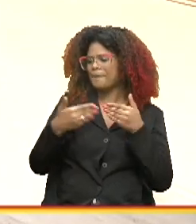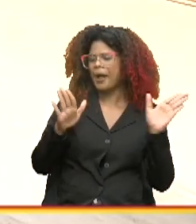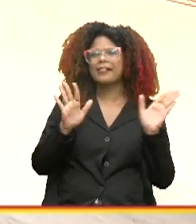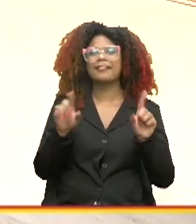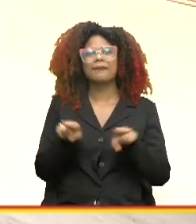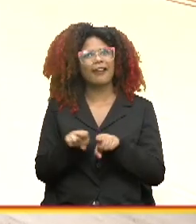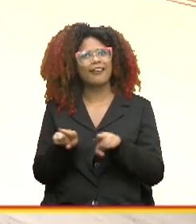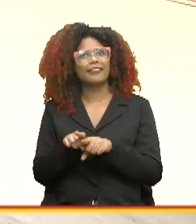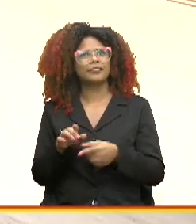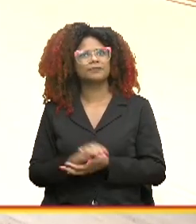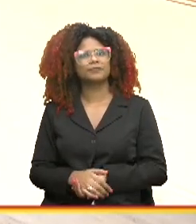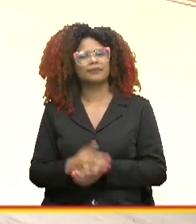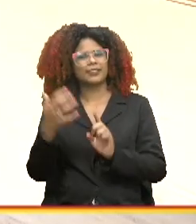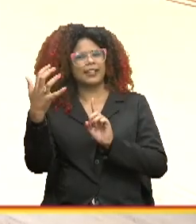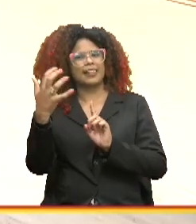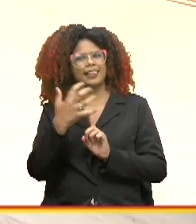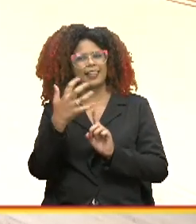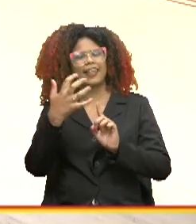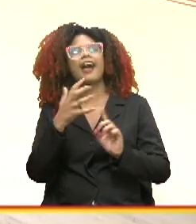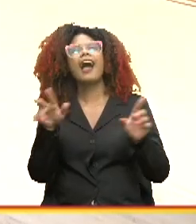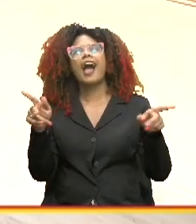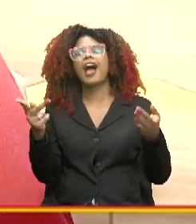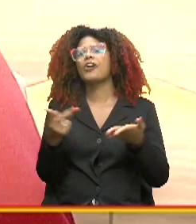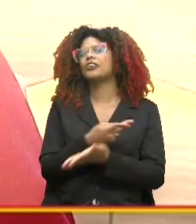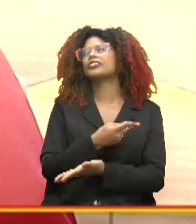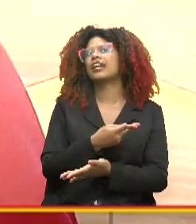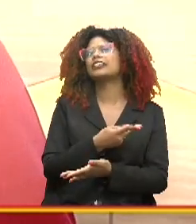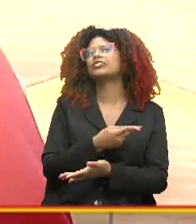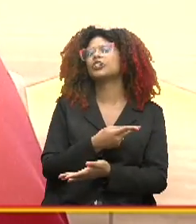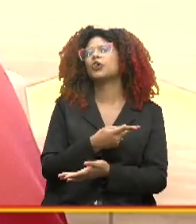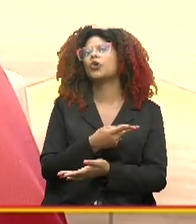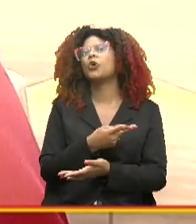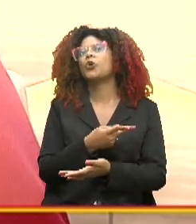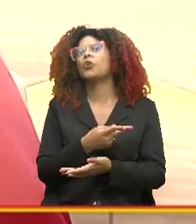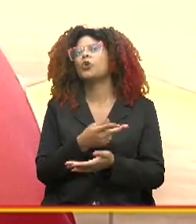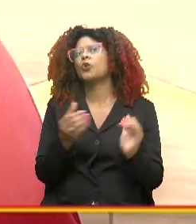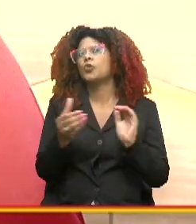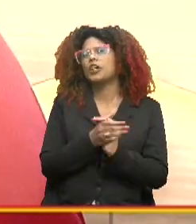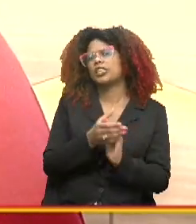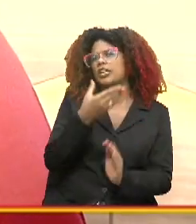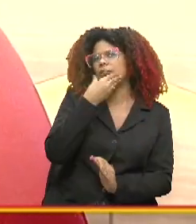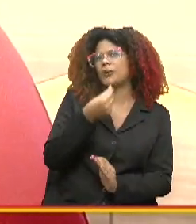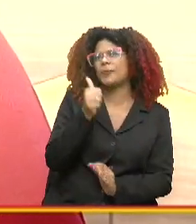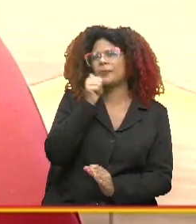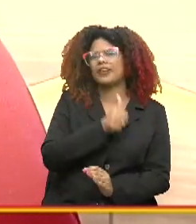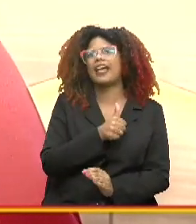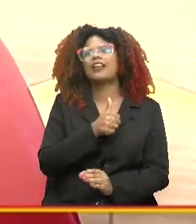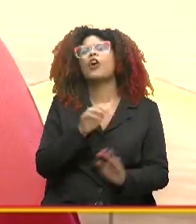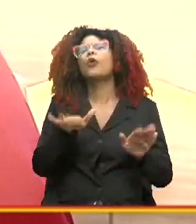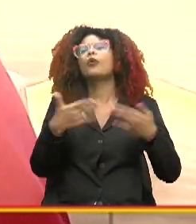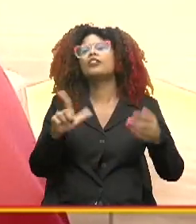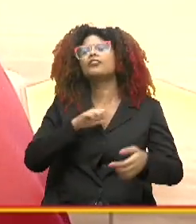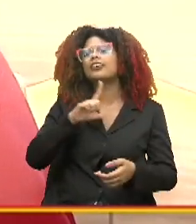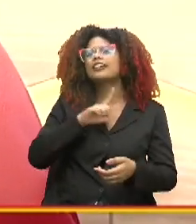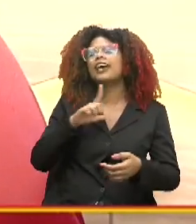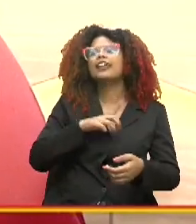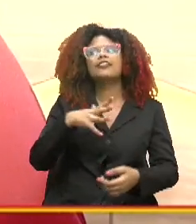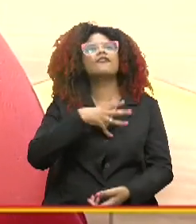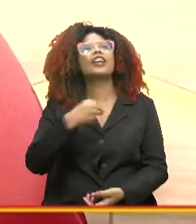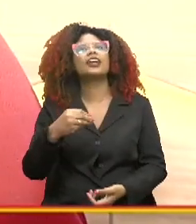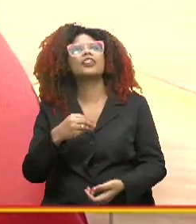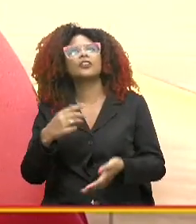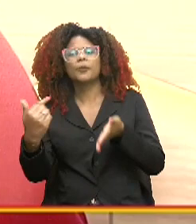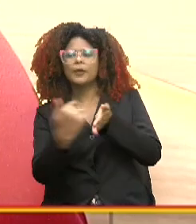pressão que acontece como um mente com casais hétero do tipo quando é que vem os filhos né era os nossos sobrinhos quando é que os primos